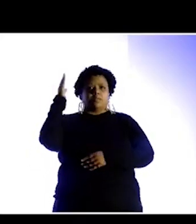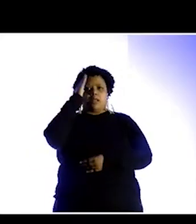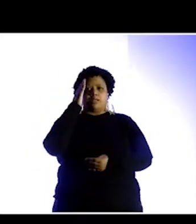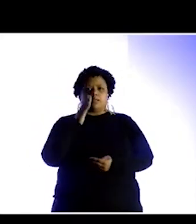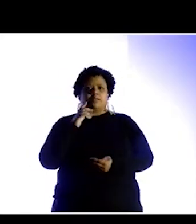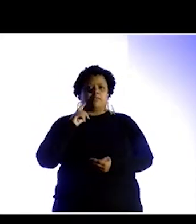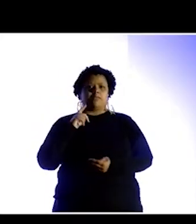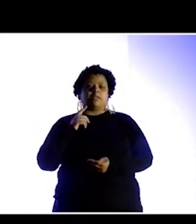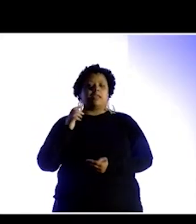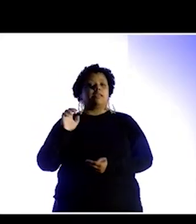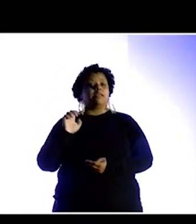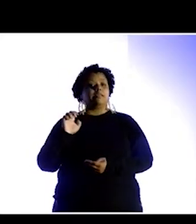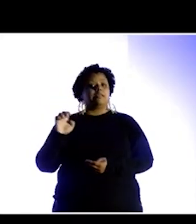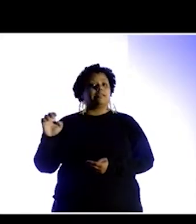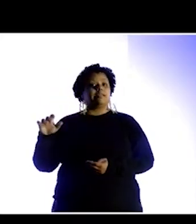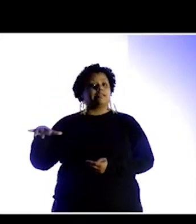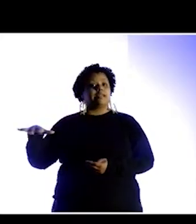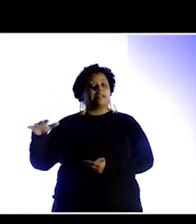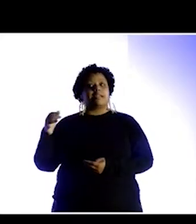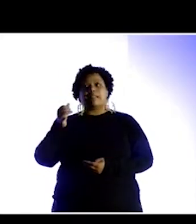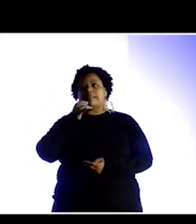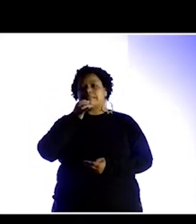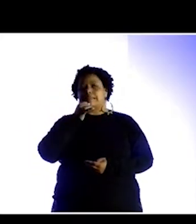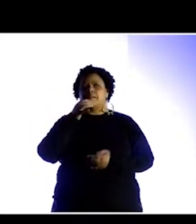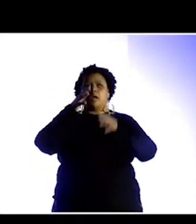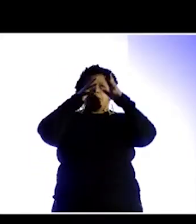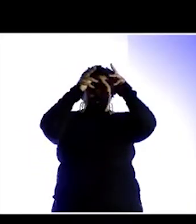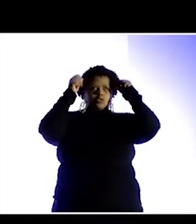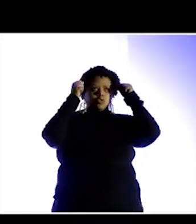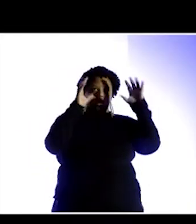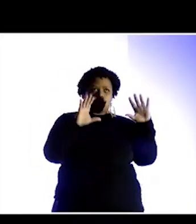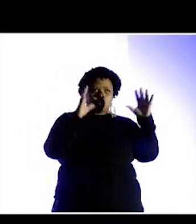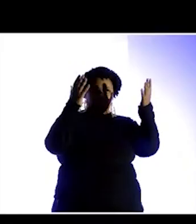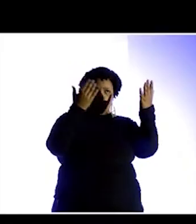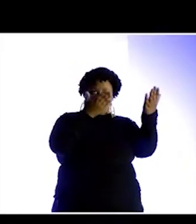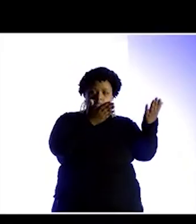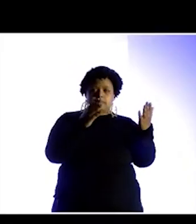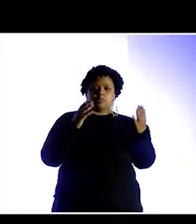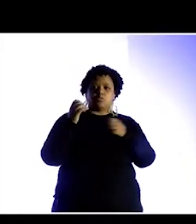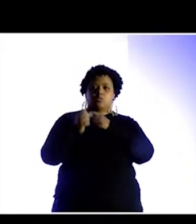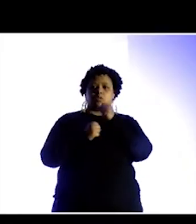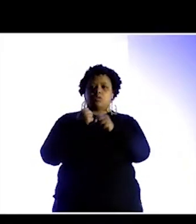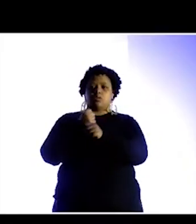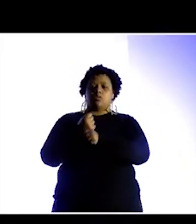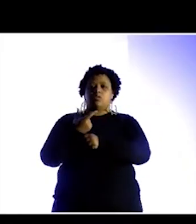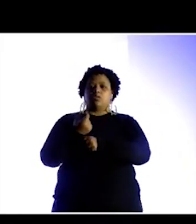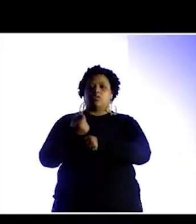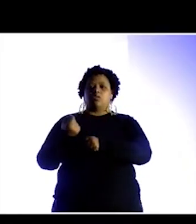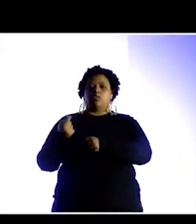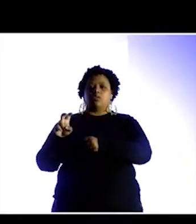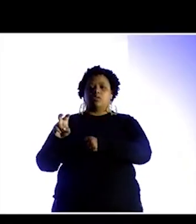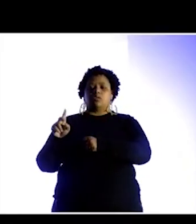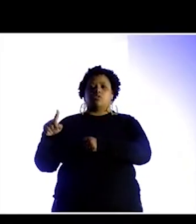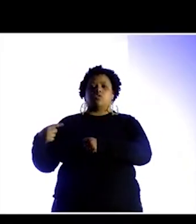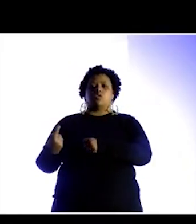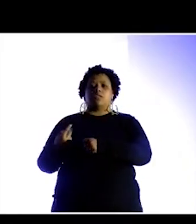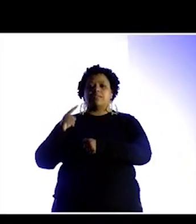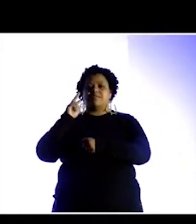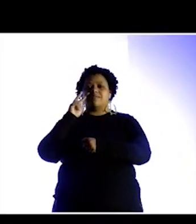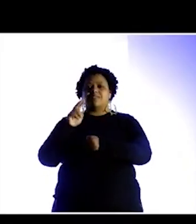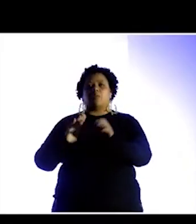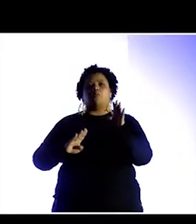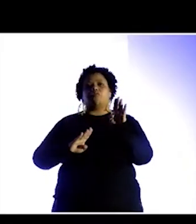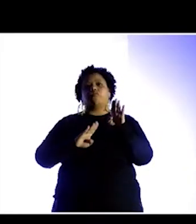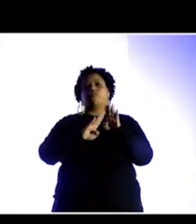à esquerda eu pego ali a região amazônica, desde 2005, 2006, a gente vem observando recordes